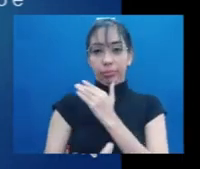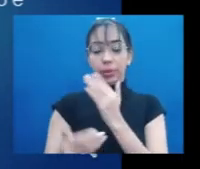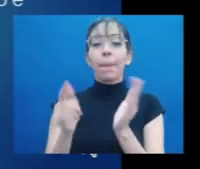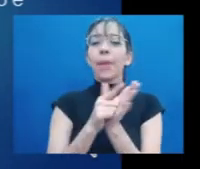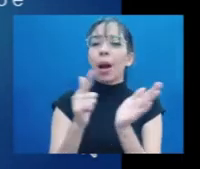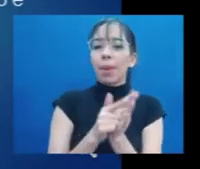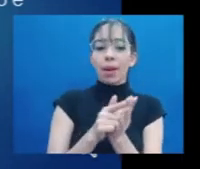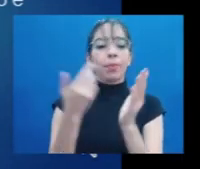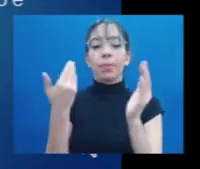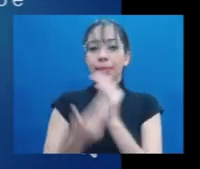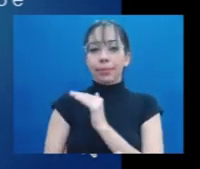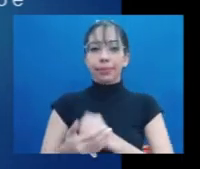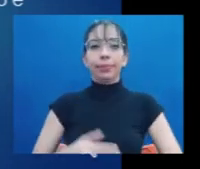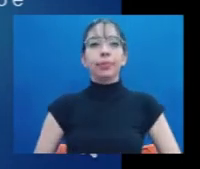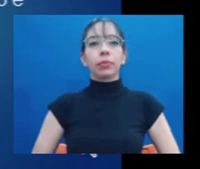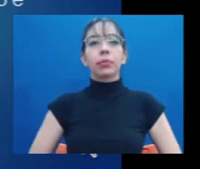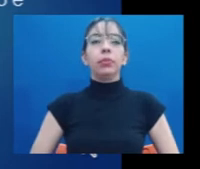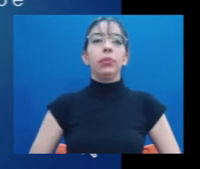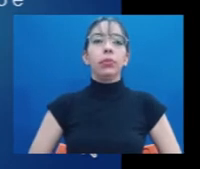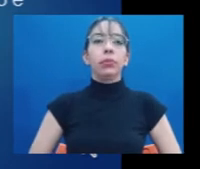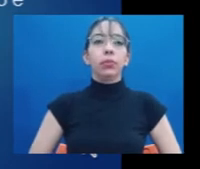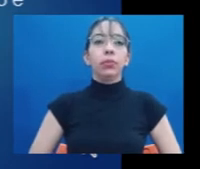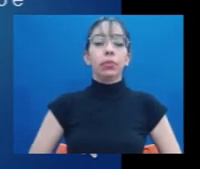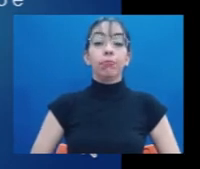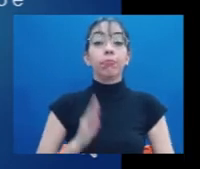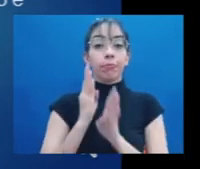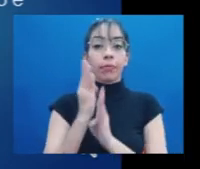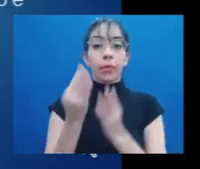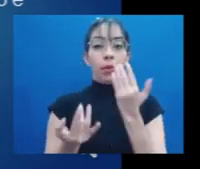informações, vários manuscritos também foram debelados aí pela chama.